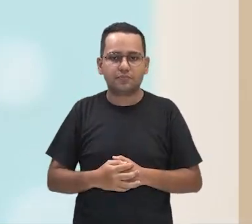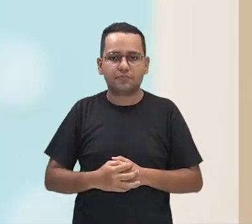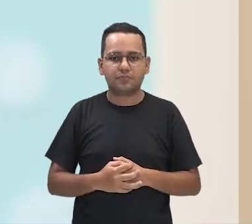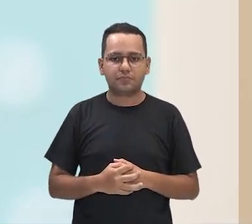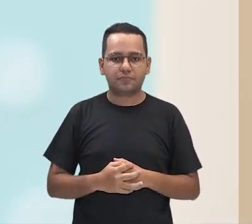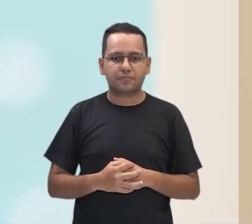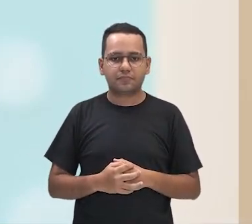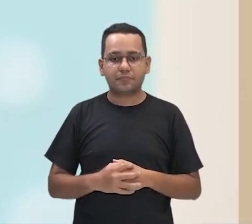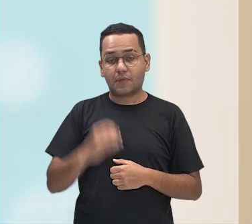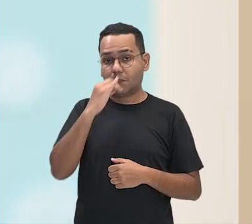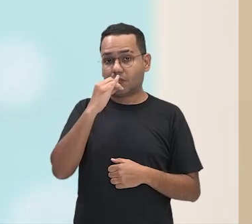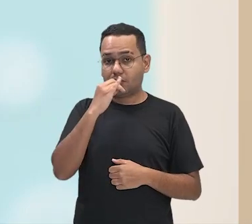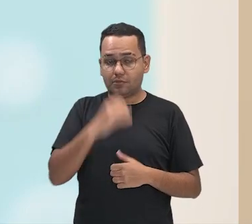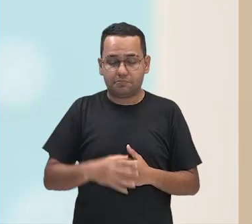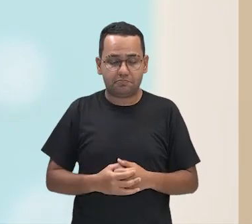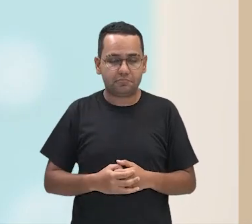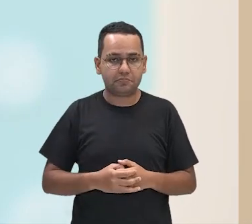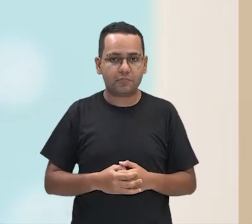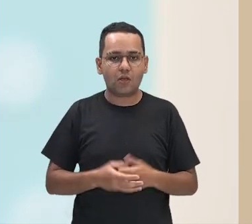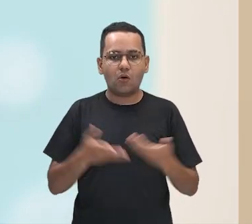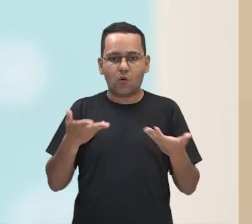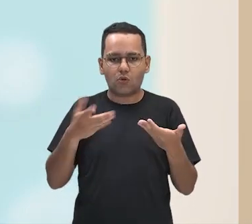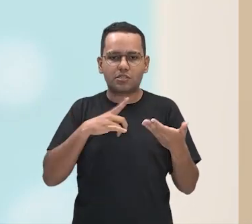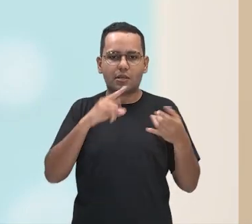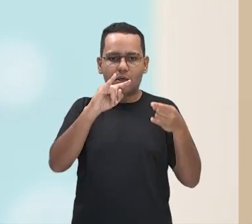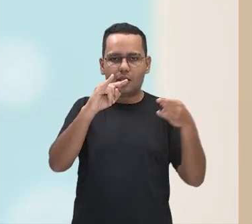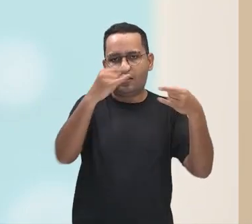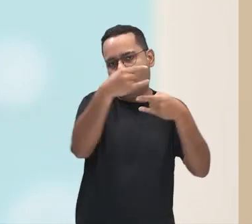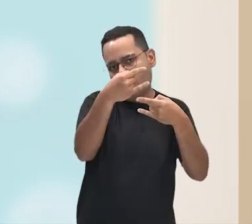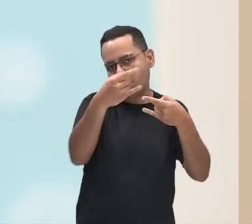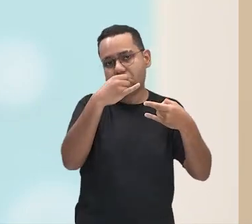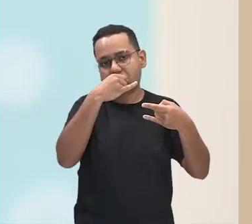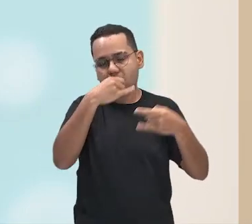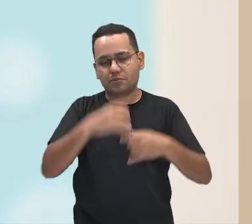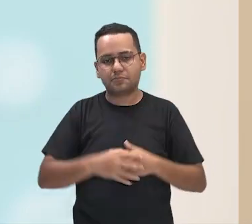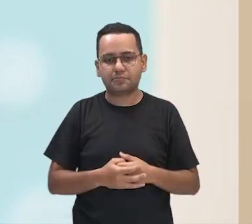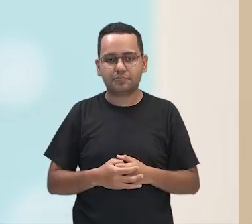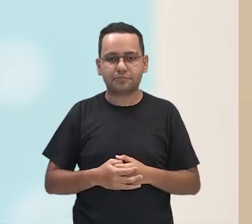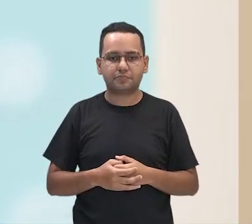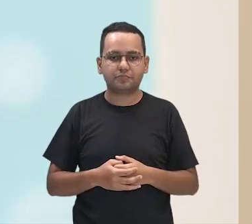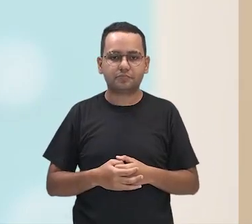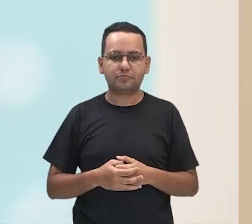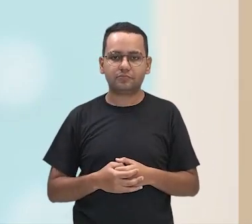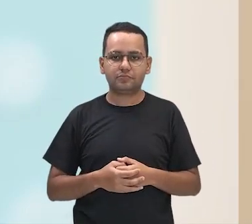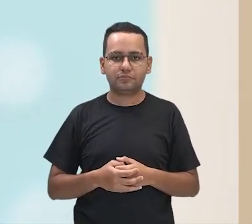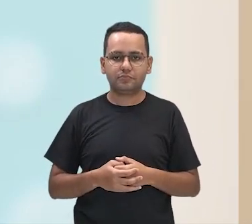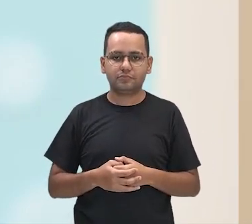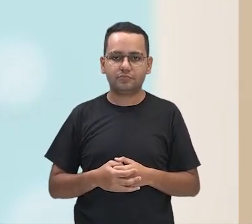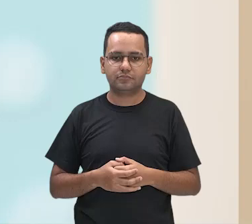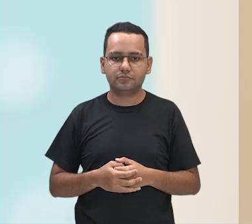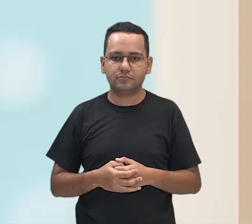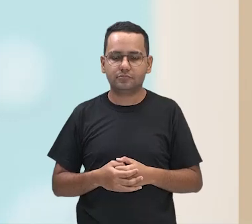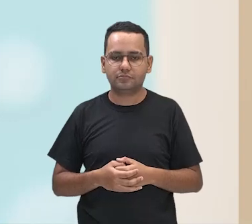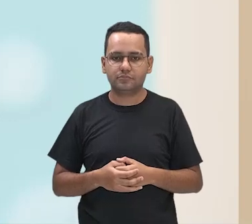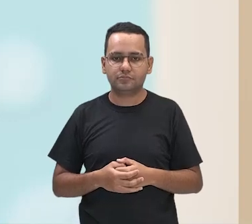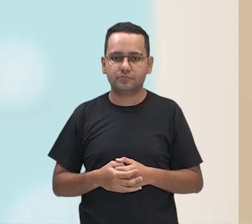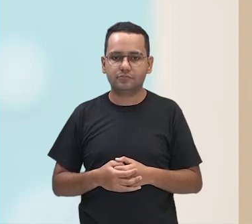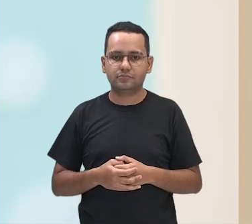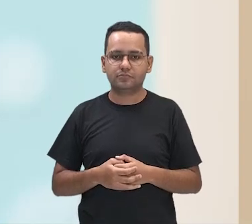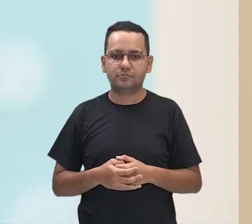em dia está acontecendo muitas lives, na verdade, que são aqueles momentos ao vivo que estão acontecendo e as